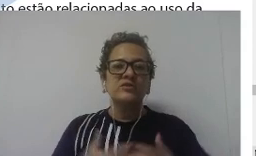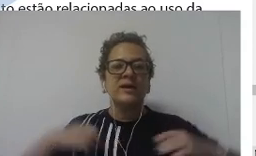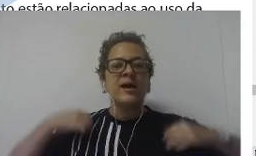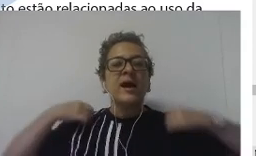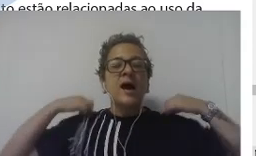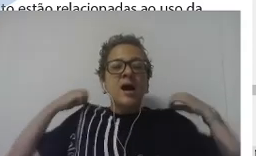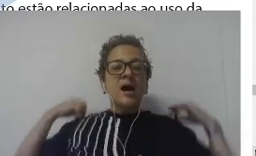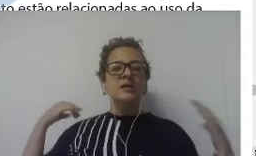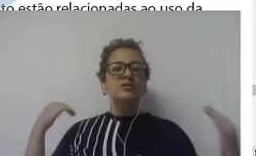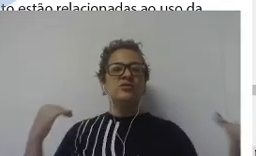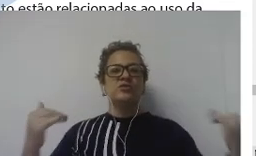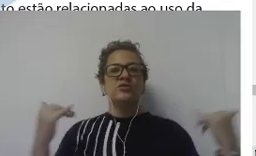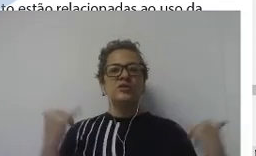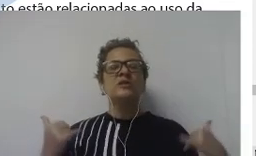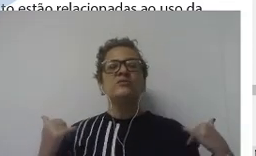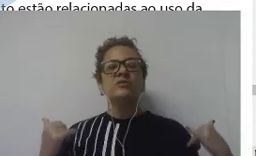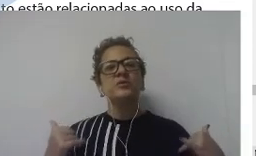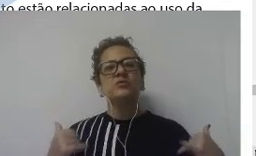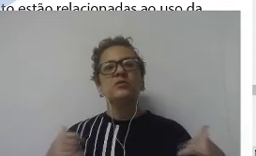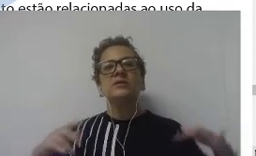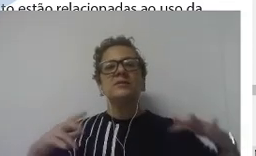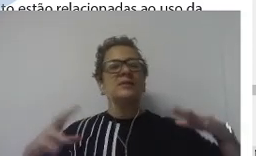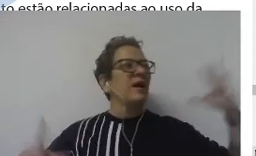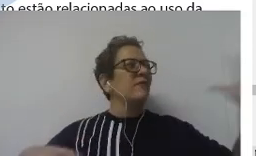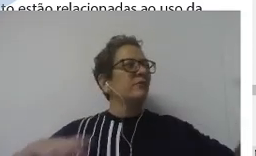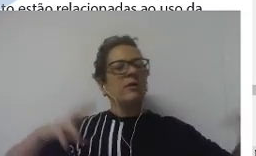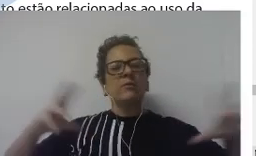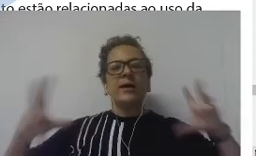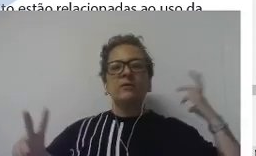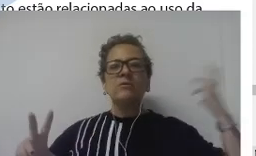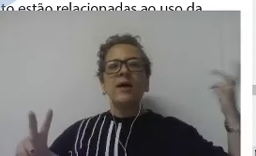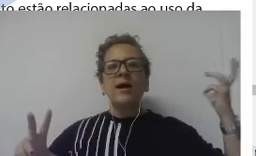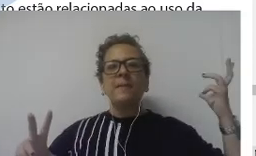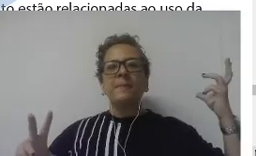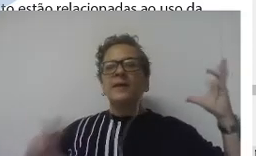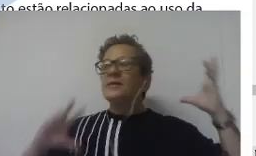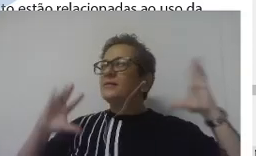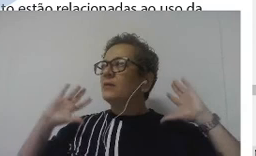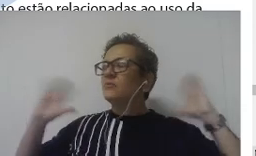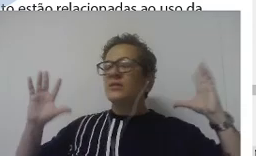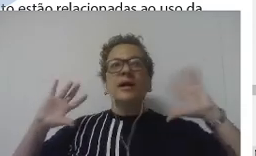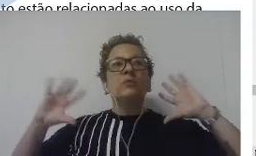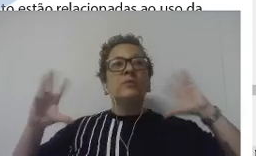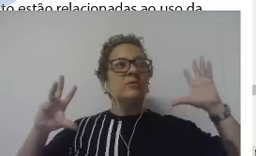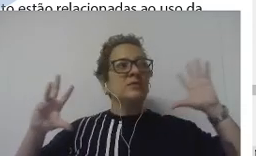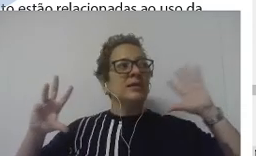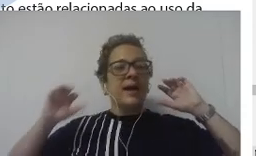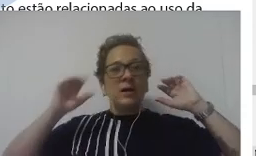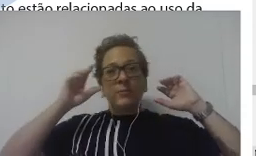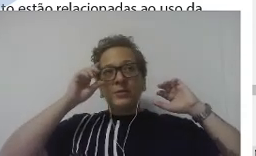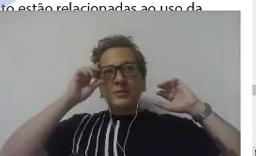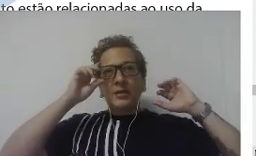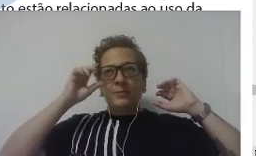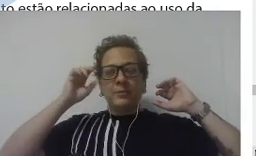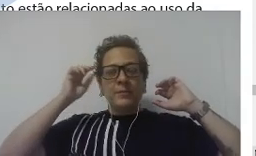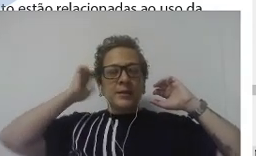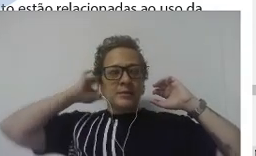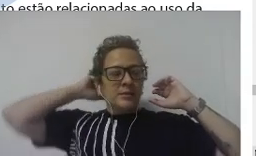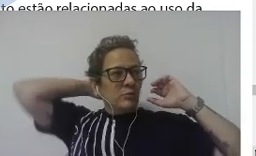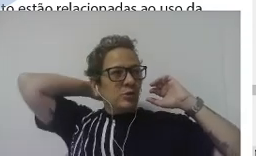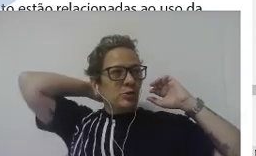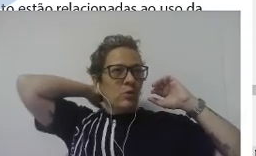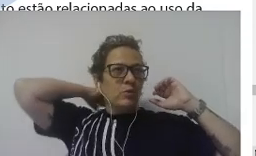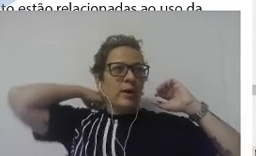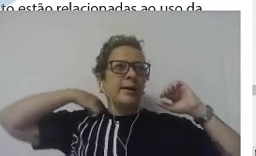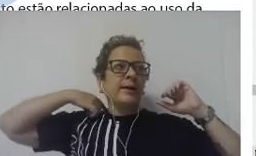Quer dizer, antes disso, as pessoas encenavam em qualquer lugar, sem um cenário. O que é um cenário? Por exemplo,